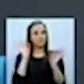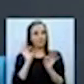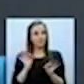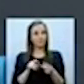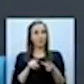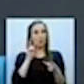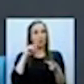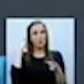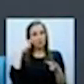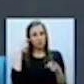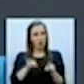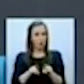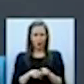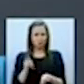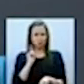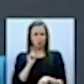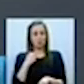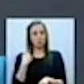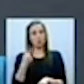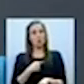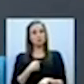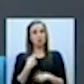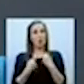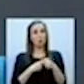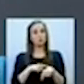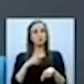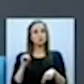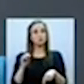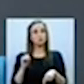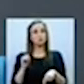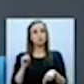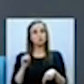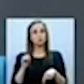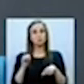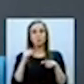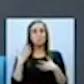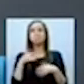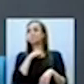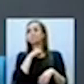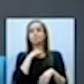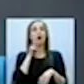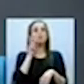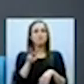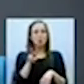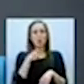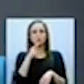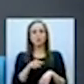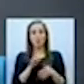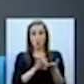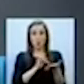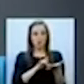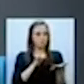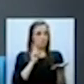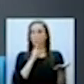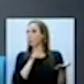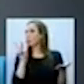um filme, em que a gente, se desligar uns segundos, não perde nada. Se no ato de ler um livro nós desligarmos 5 segundos